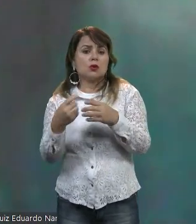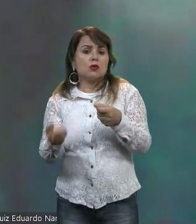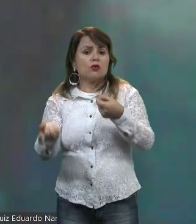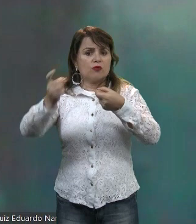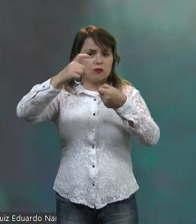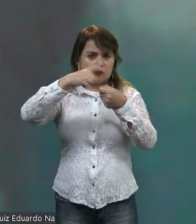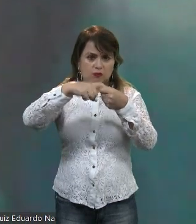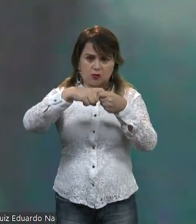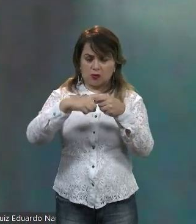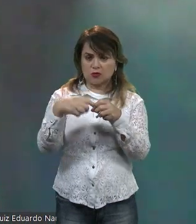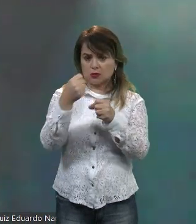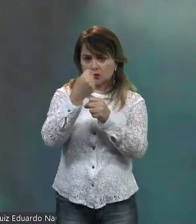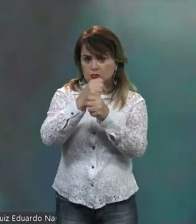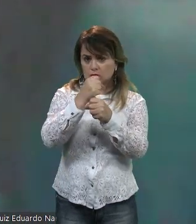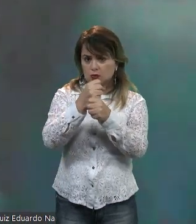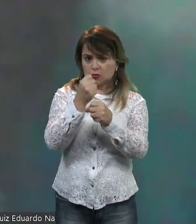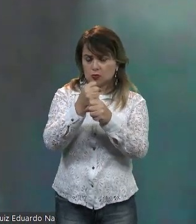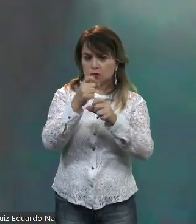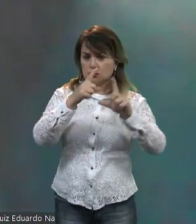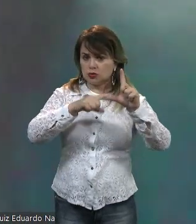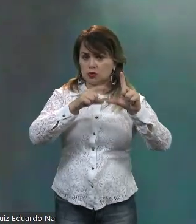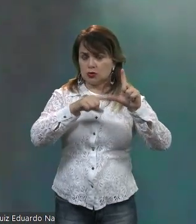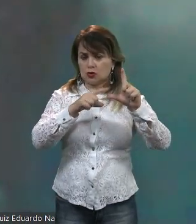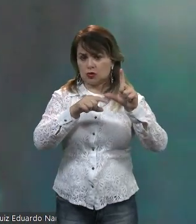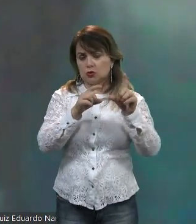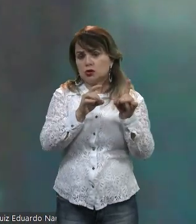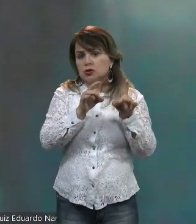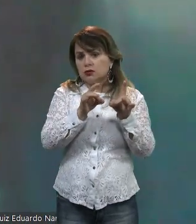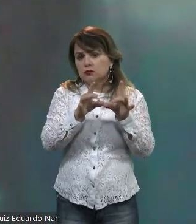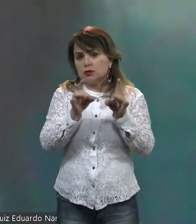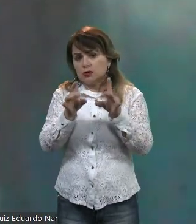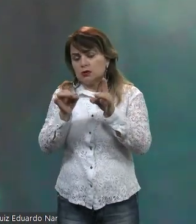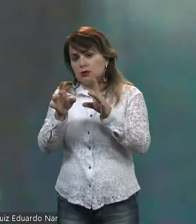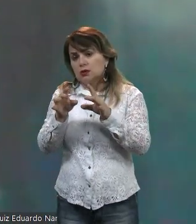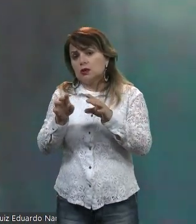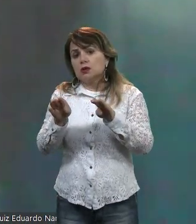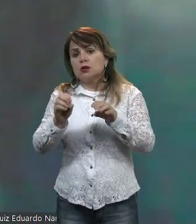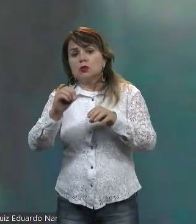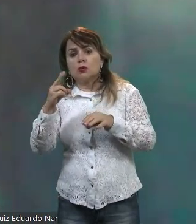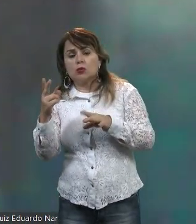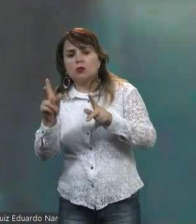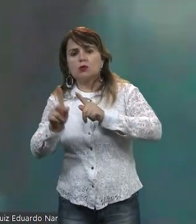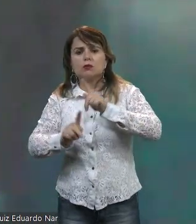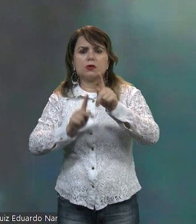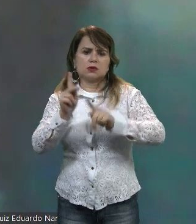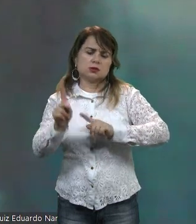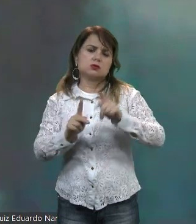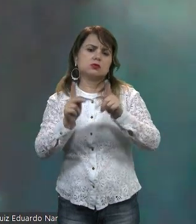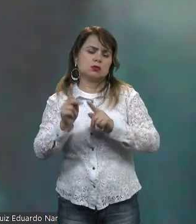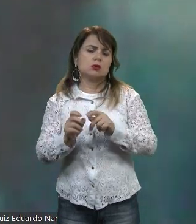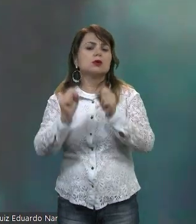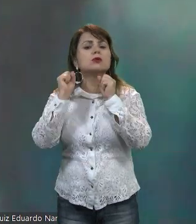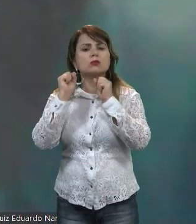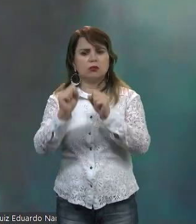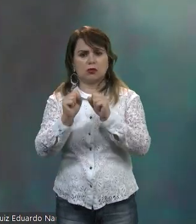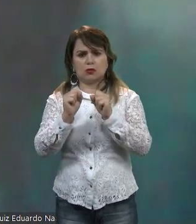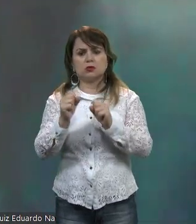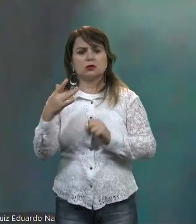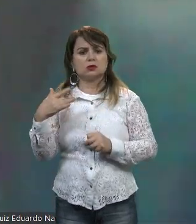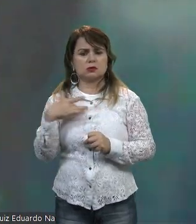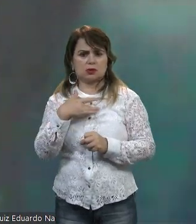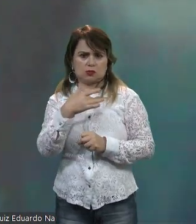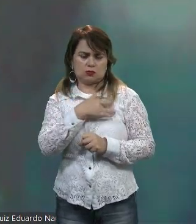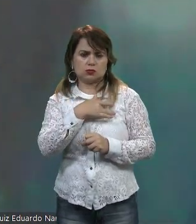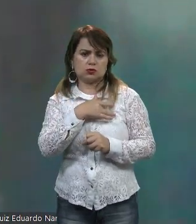atender àqueles que podem se valer daquilo que aprovamos para